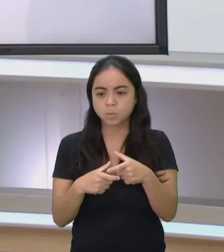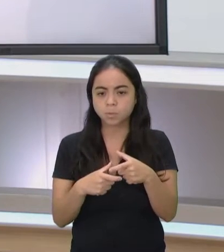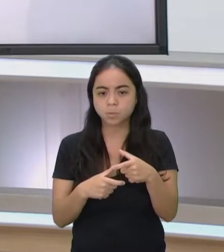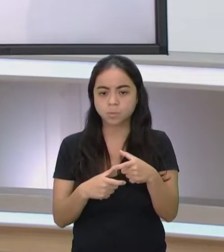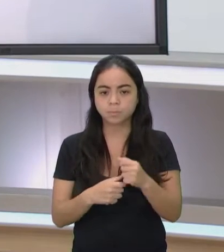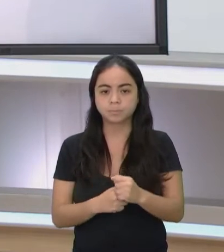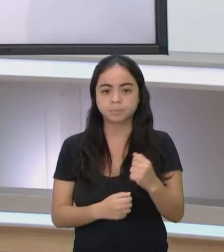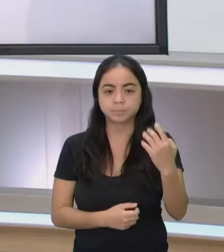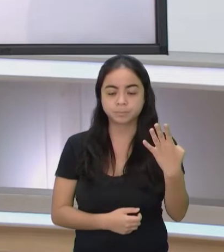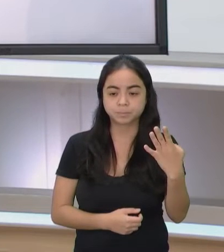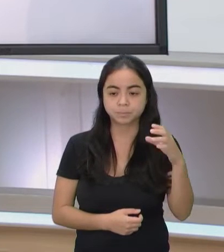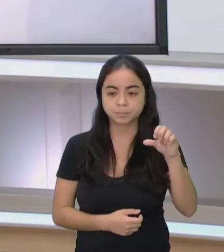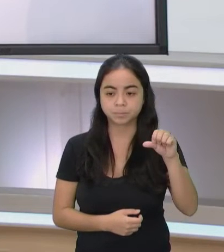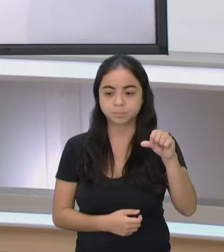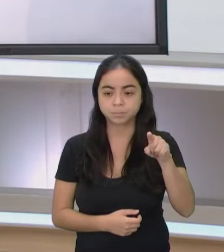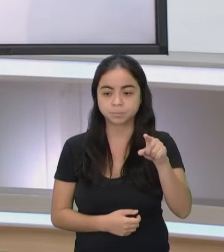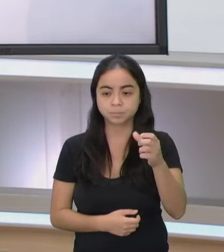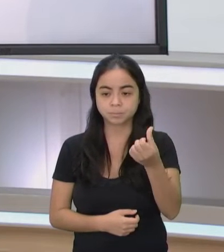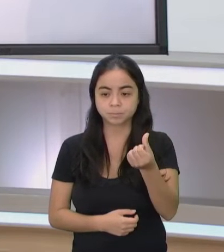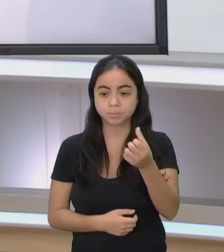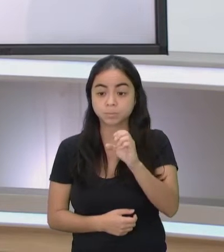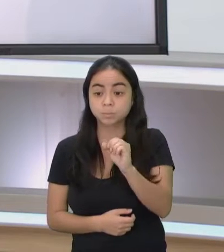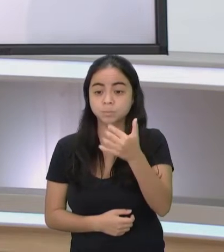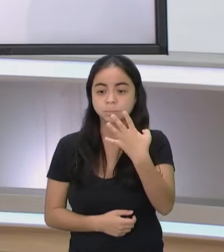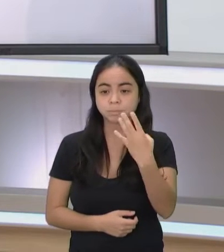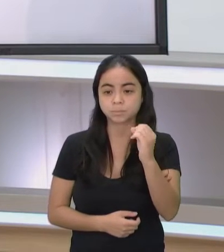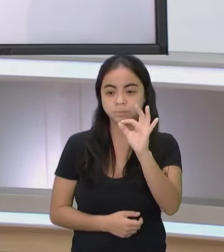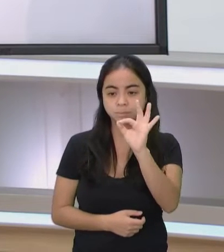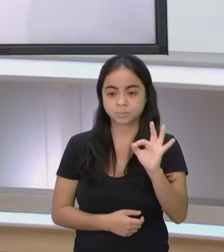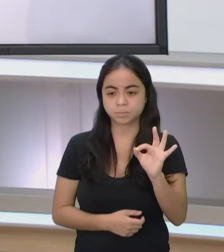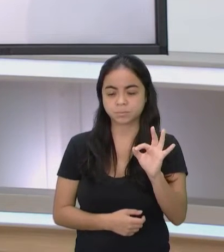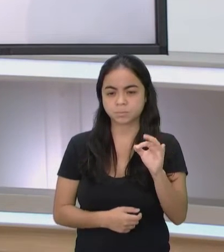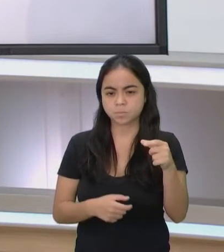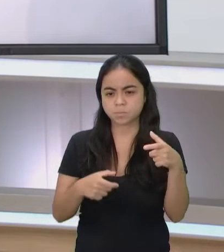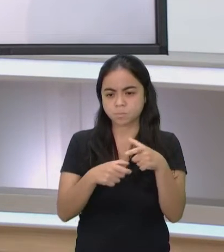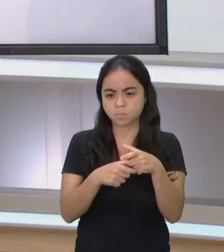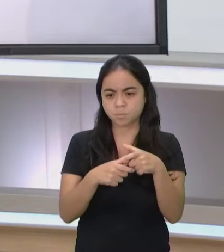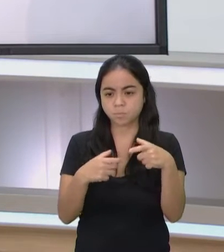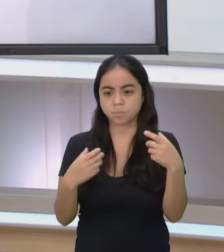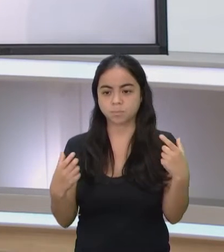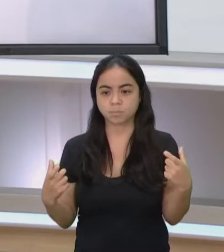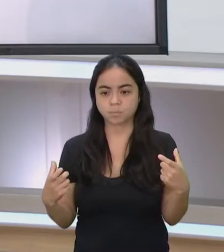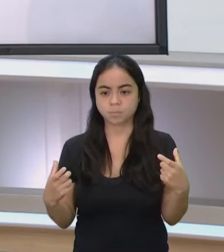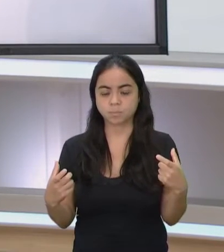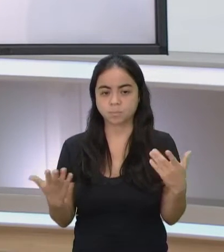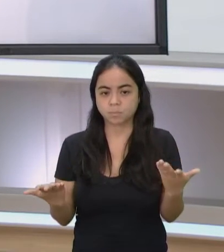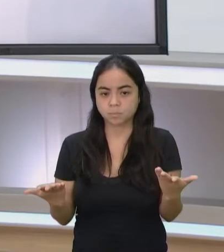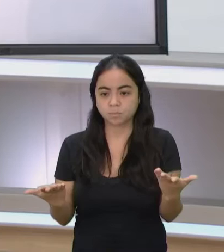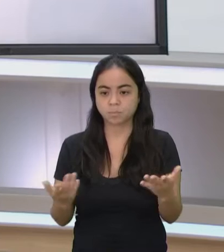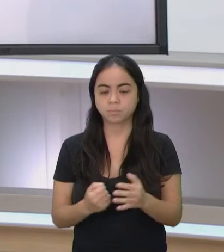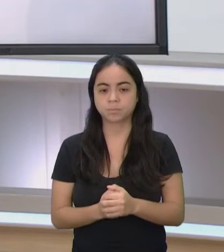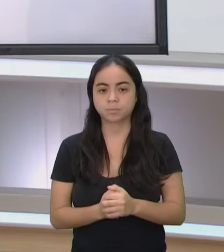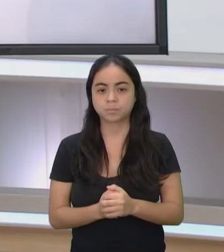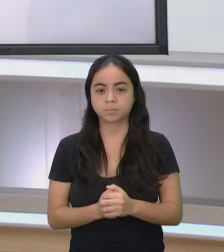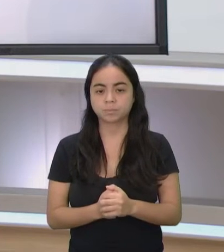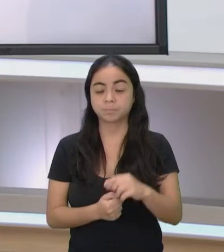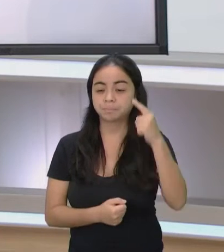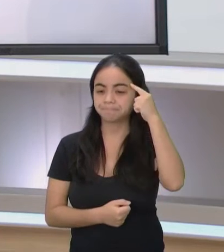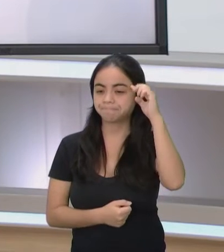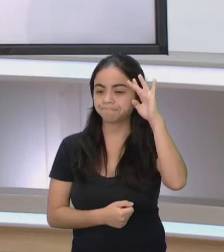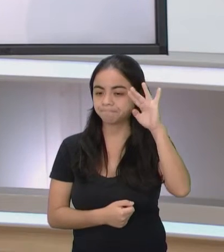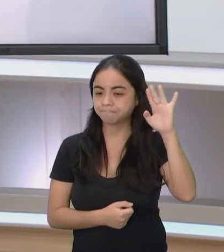40, é 39,6% a mais. Isso é muito ou é pouco, né? Essa é a reflexão. Eu